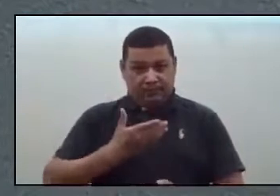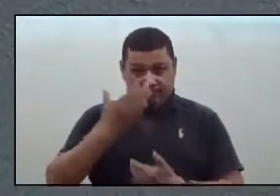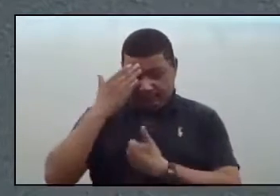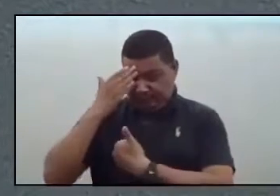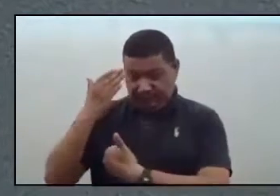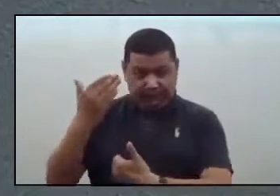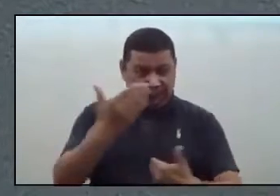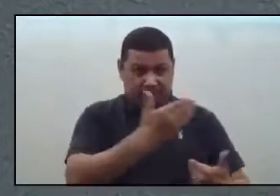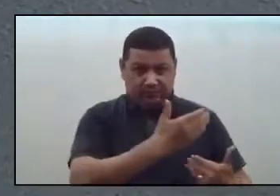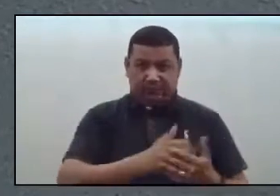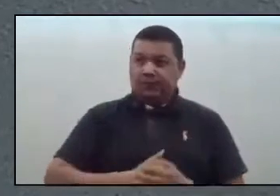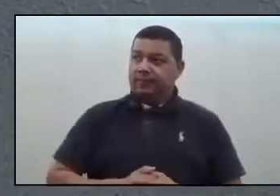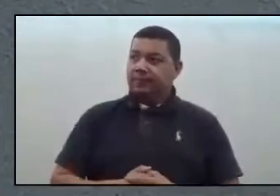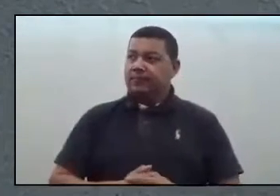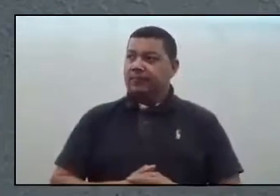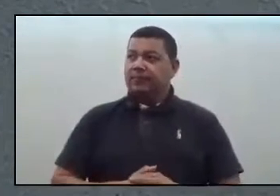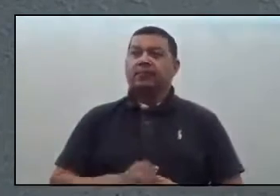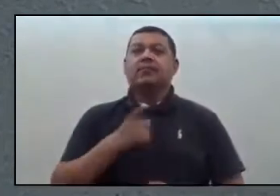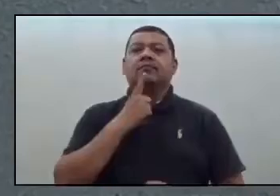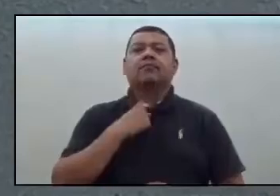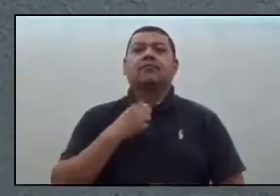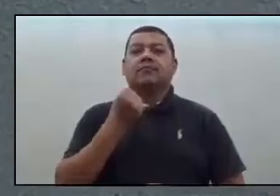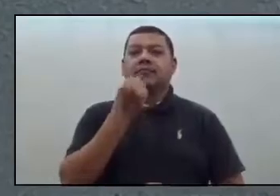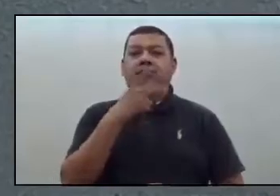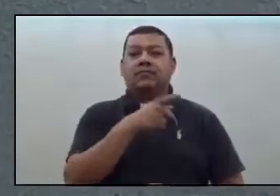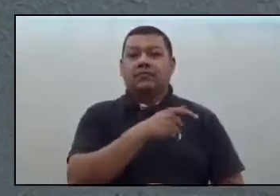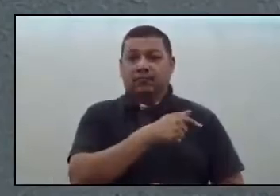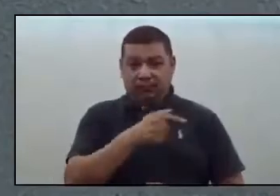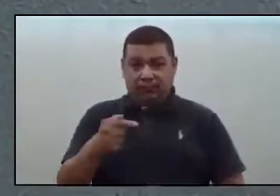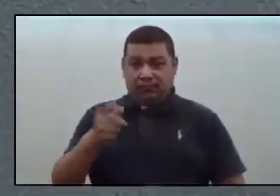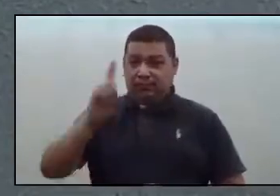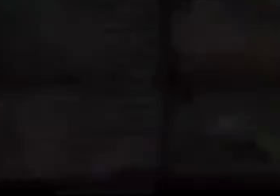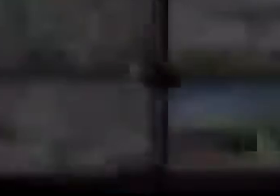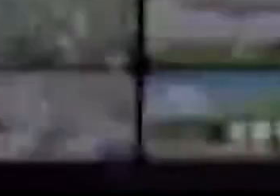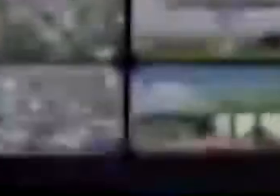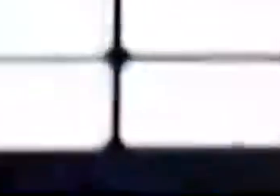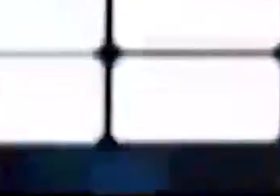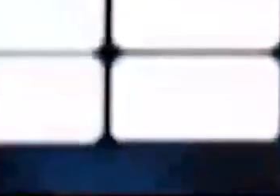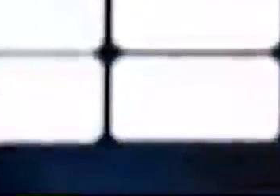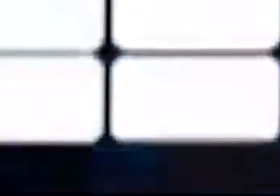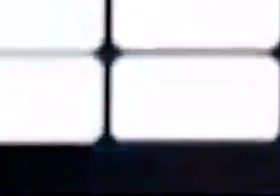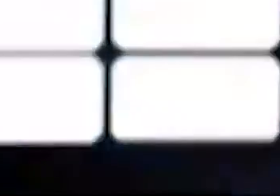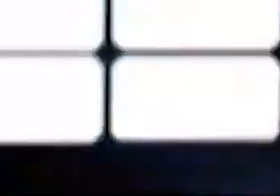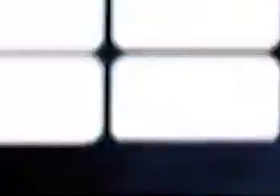agradecer a todos e desejar uma boa semana e que Deus nos abençoe.